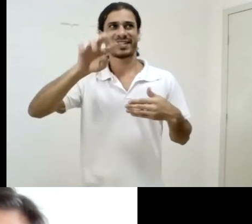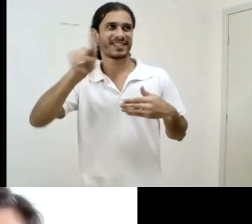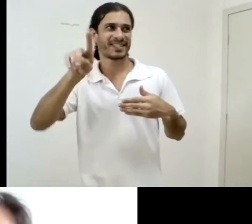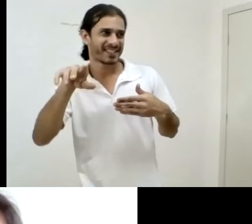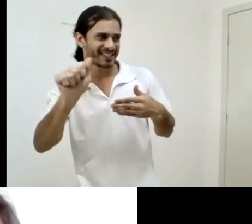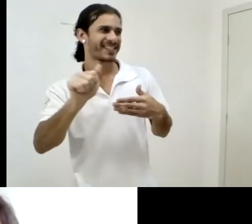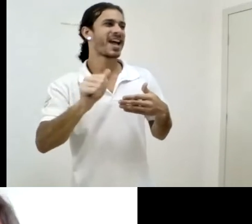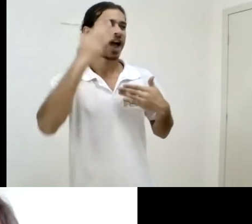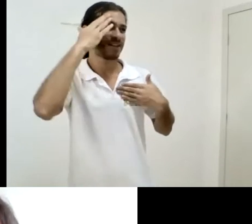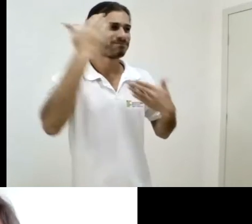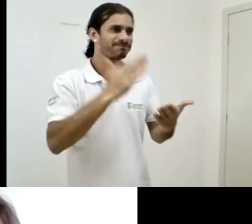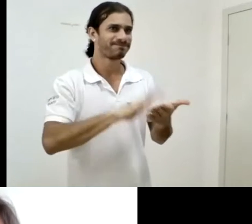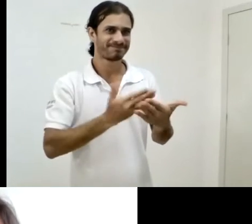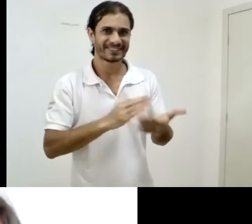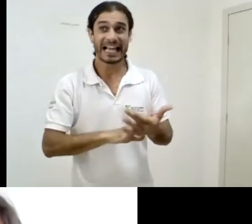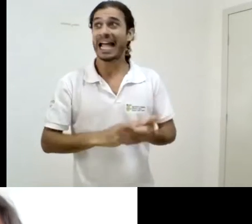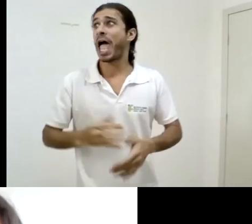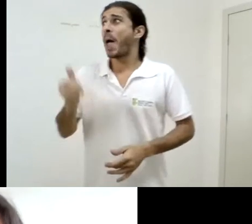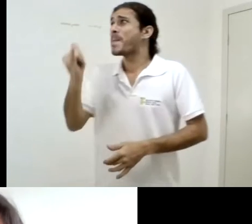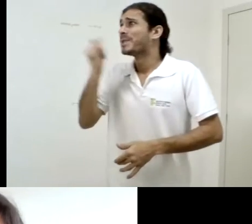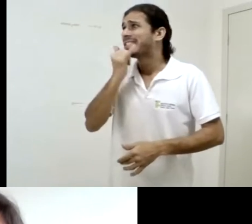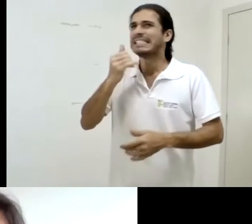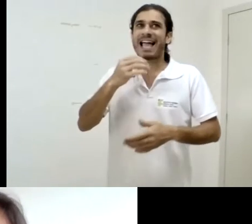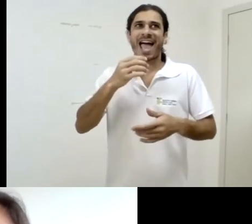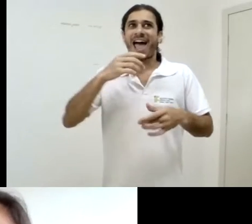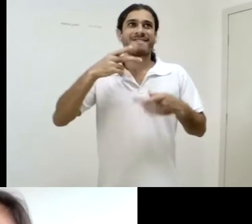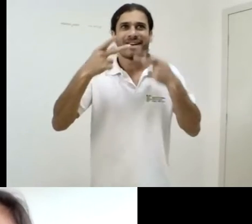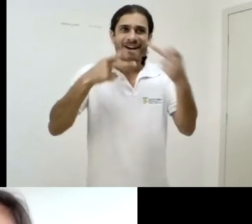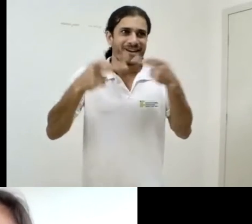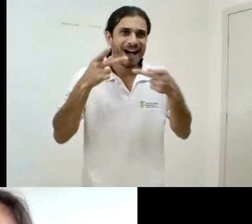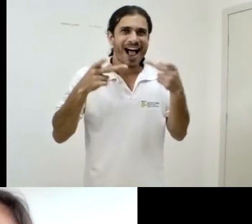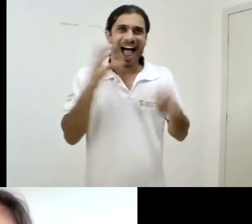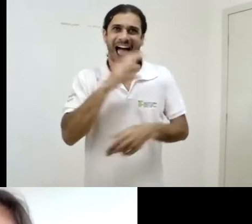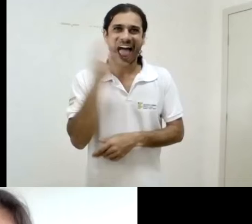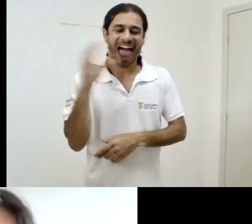né? Eu fui dar conta mais na hora do poema, de falar mais devagar.